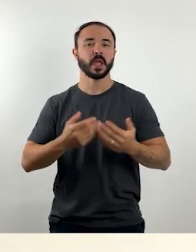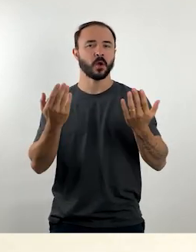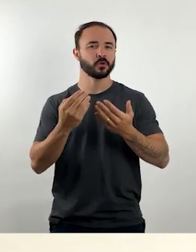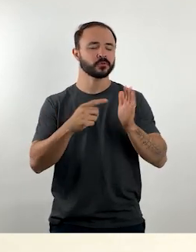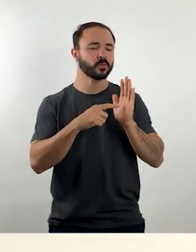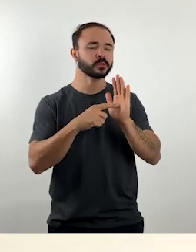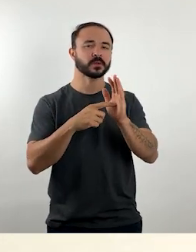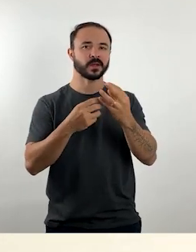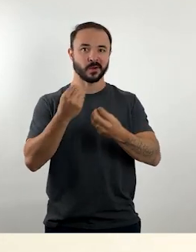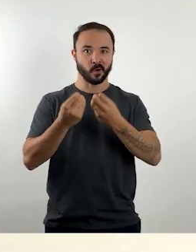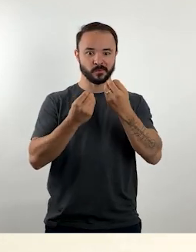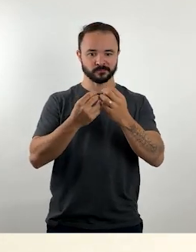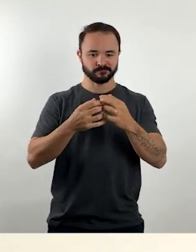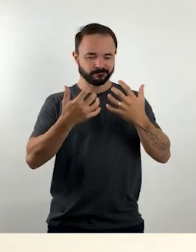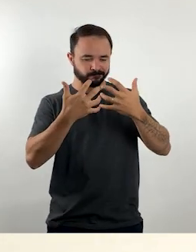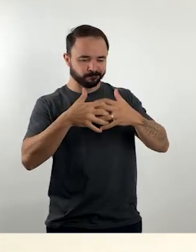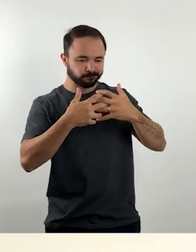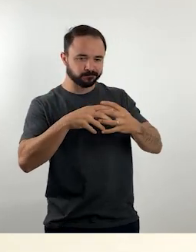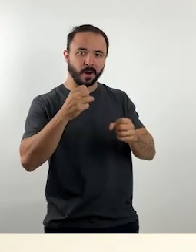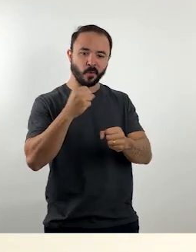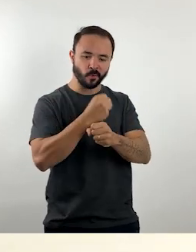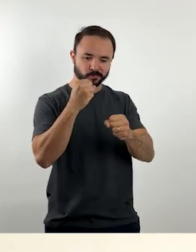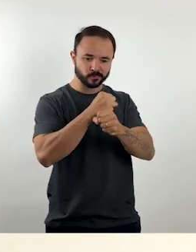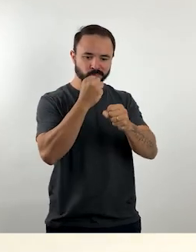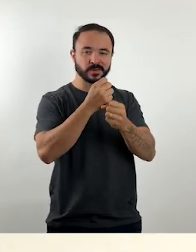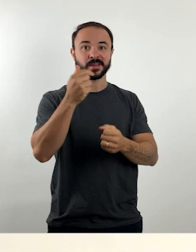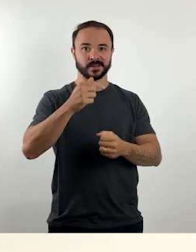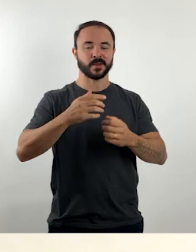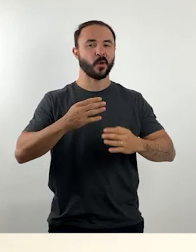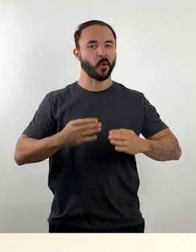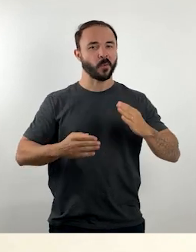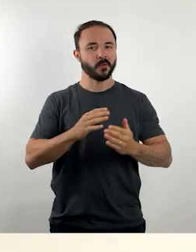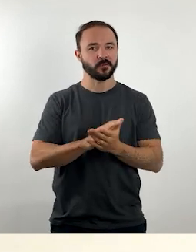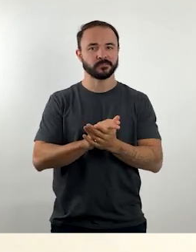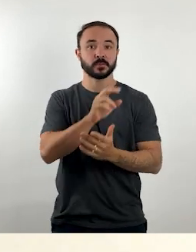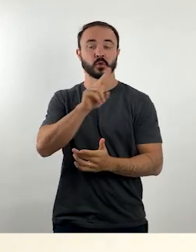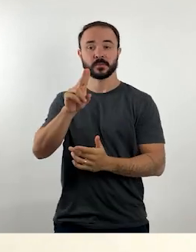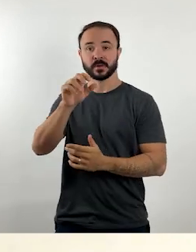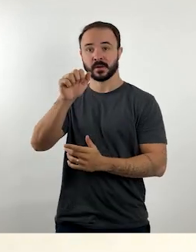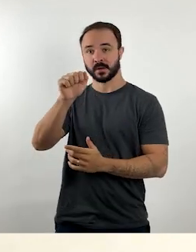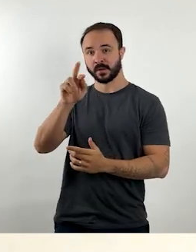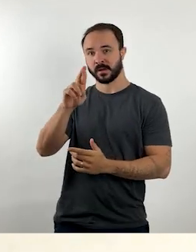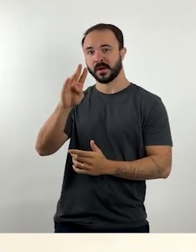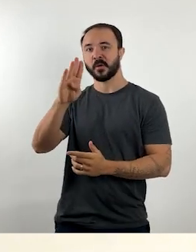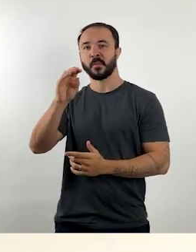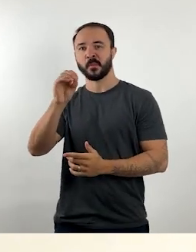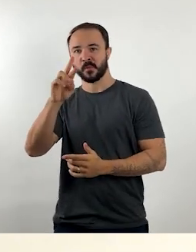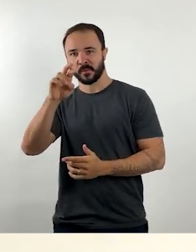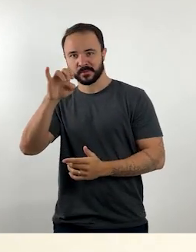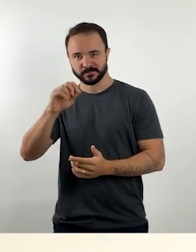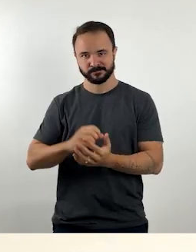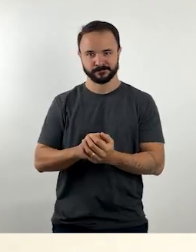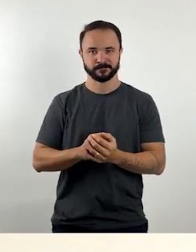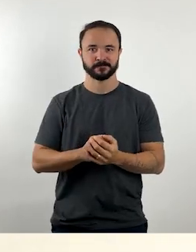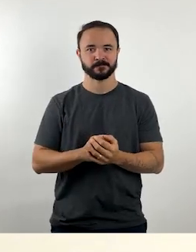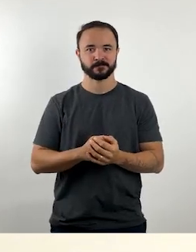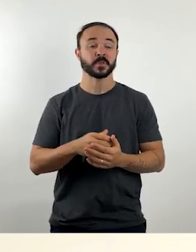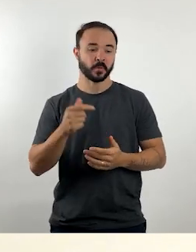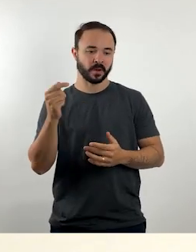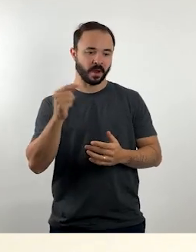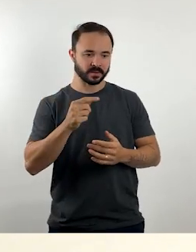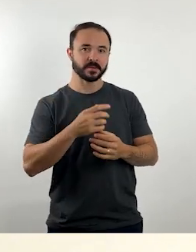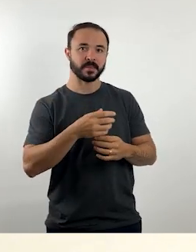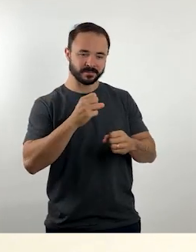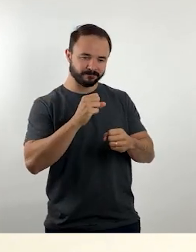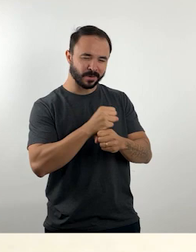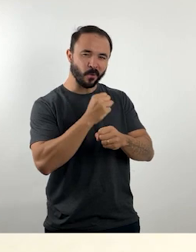mostrar a vocês como nós montamos esse robô, que é o chamado robô arbóreo, desde o início. Para isso,